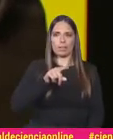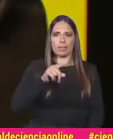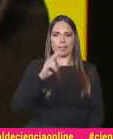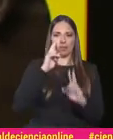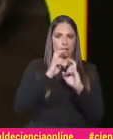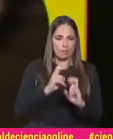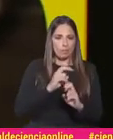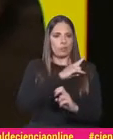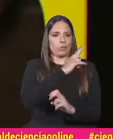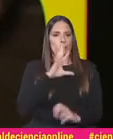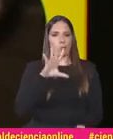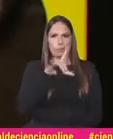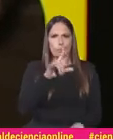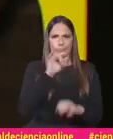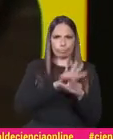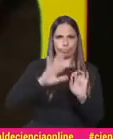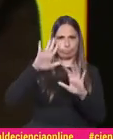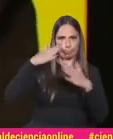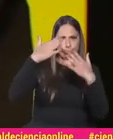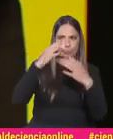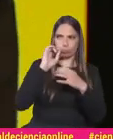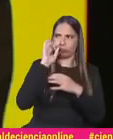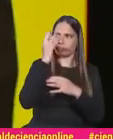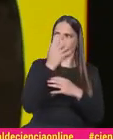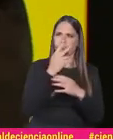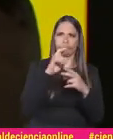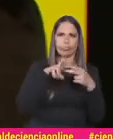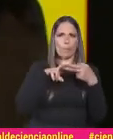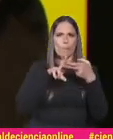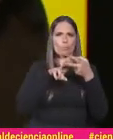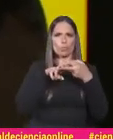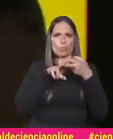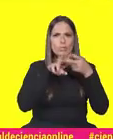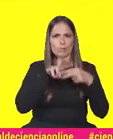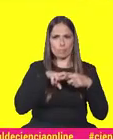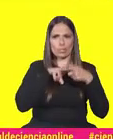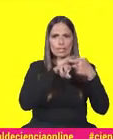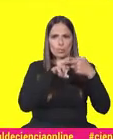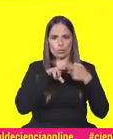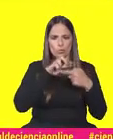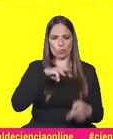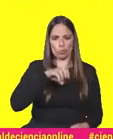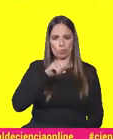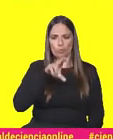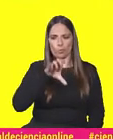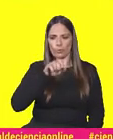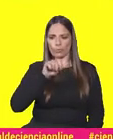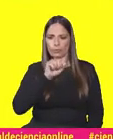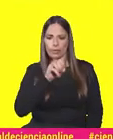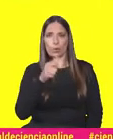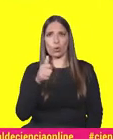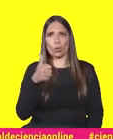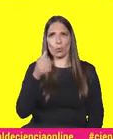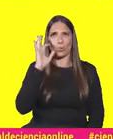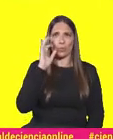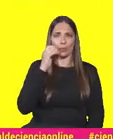e, fundamentalmente, sobre a ecologia de morcegos. Vamos ver. Olá, boa tarde, bem-vindo ao